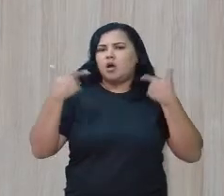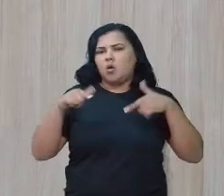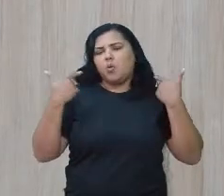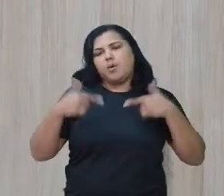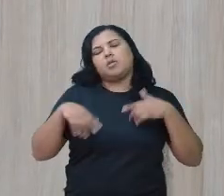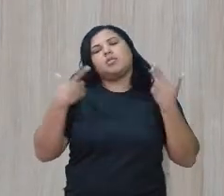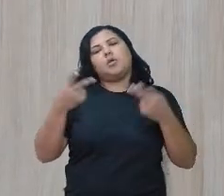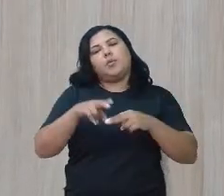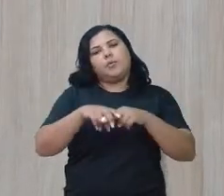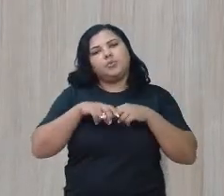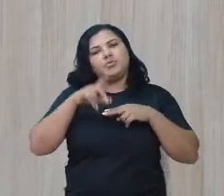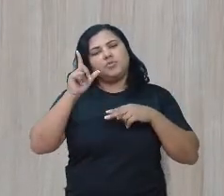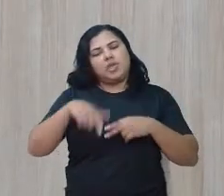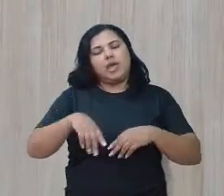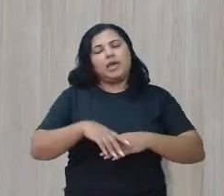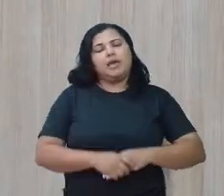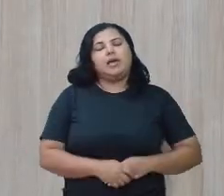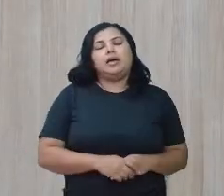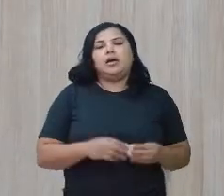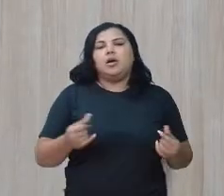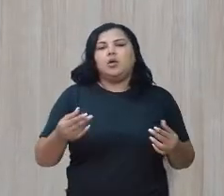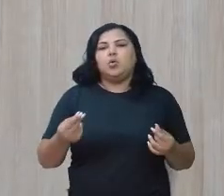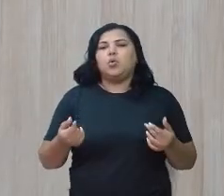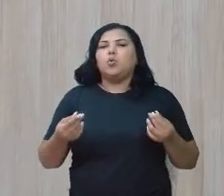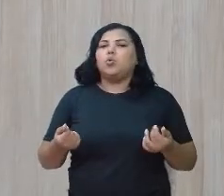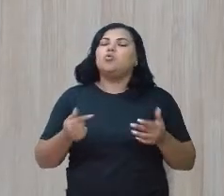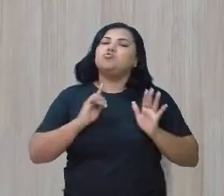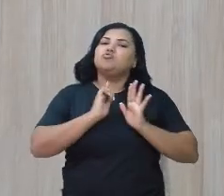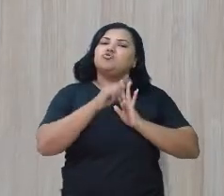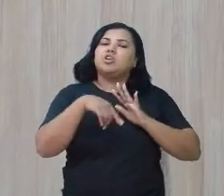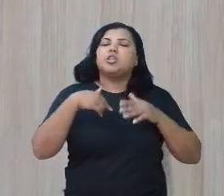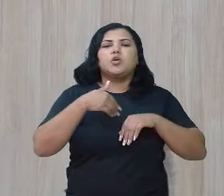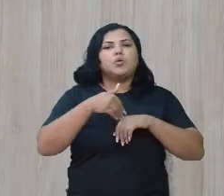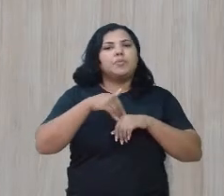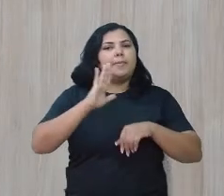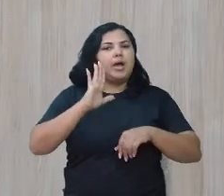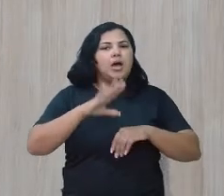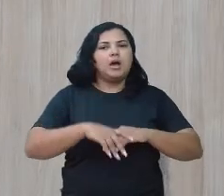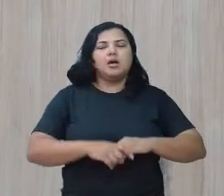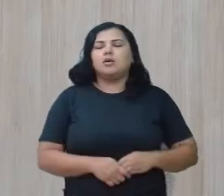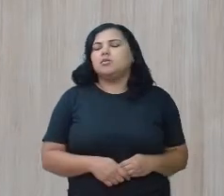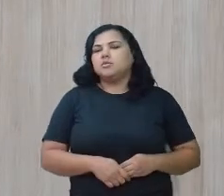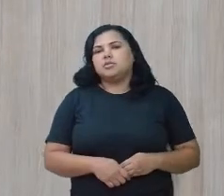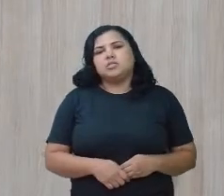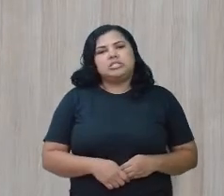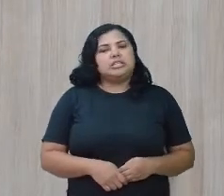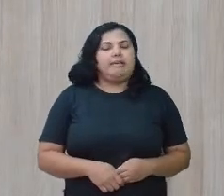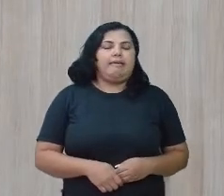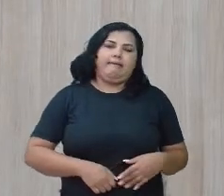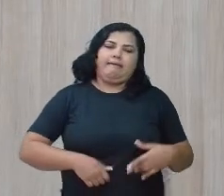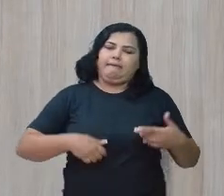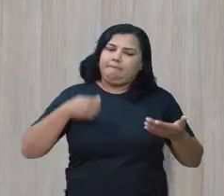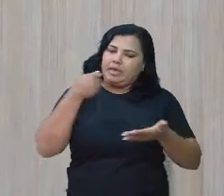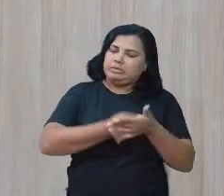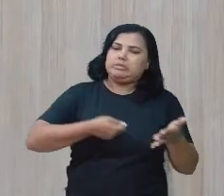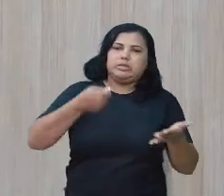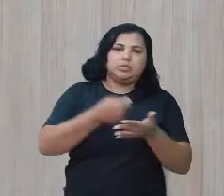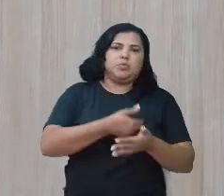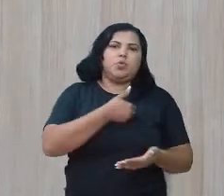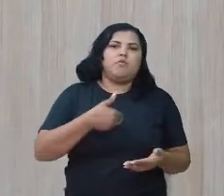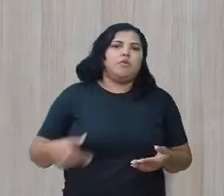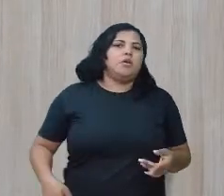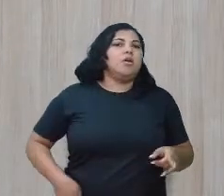comédia, por isso ela é o gênero teatral mais rechaçado, né, pelos governantes e